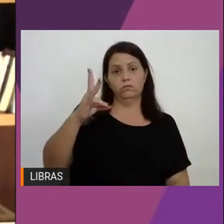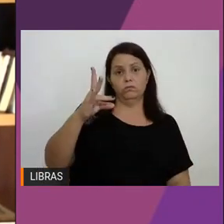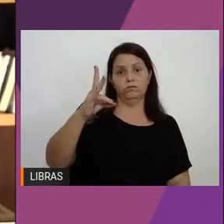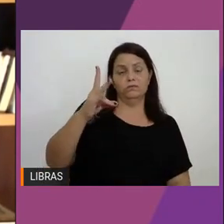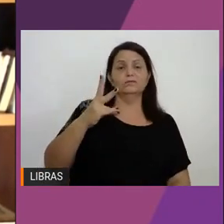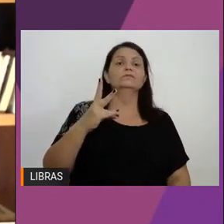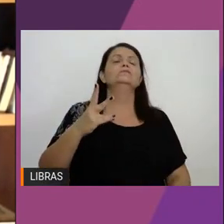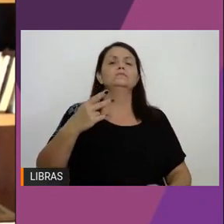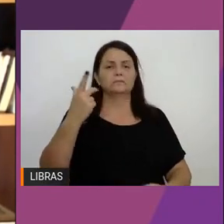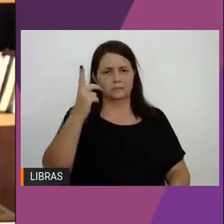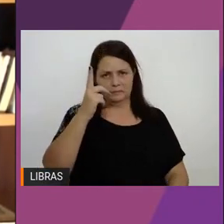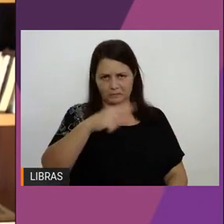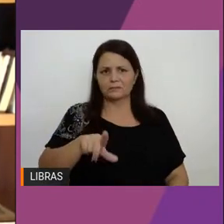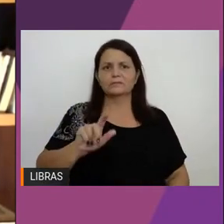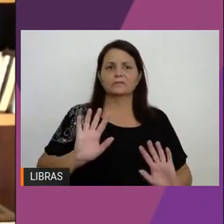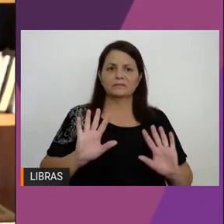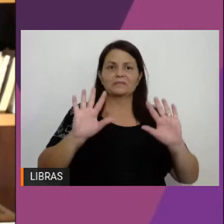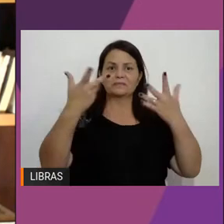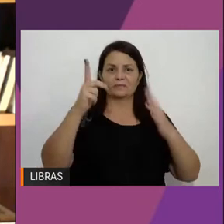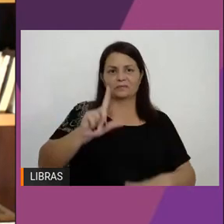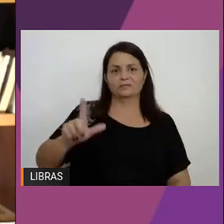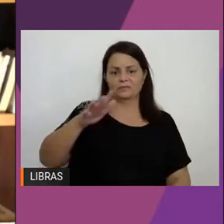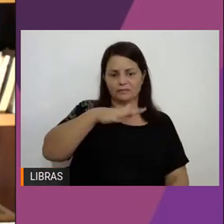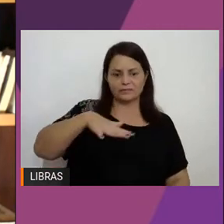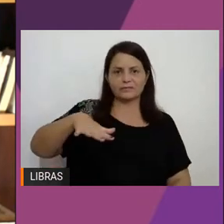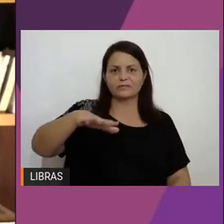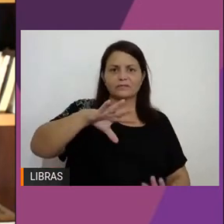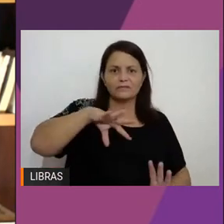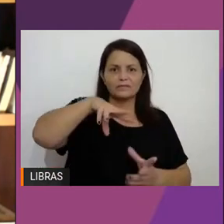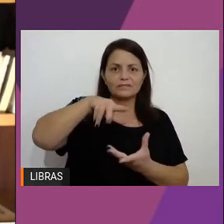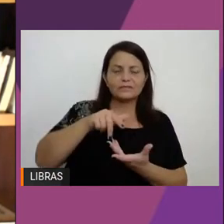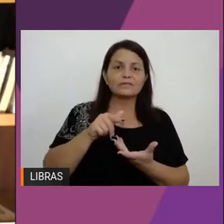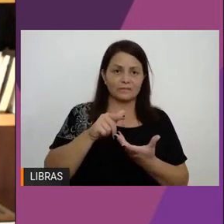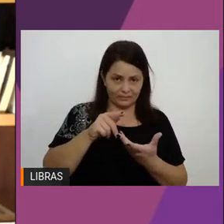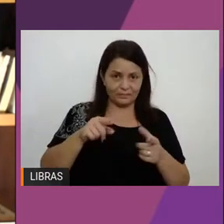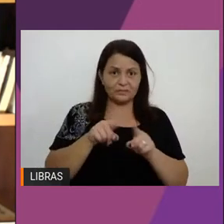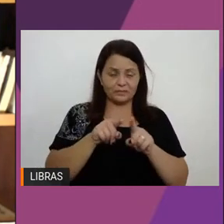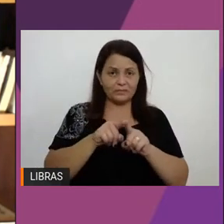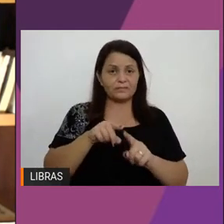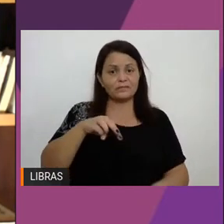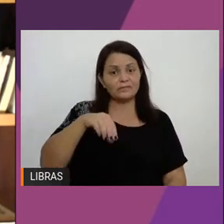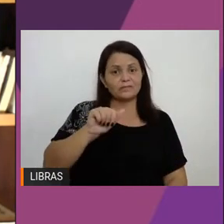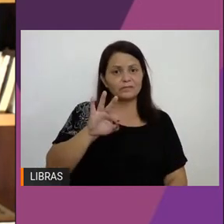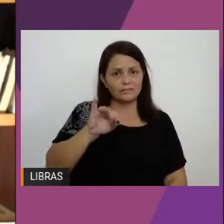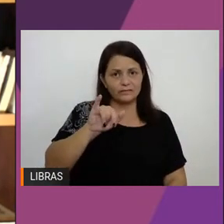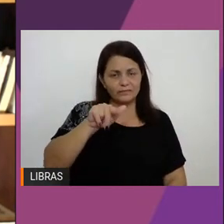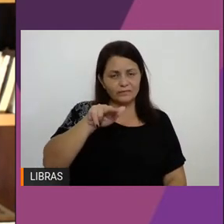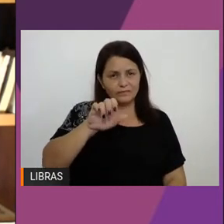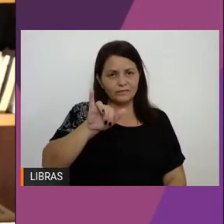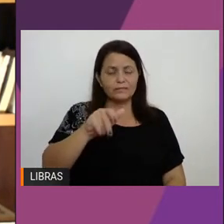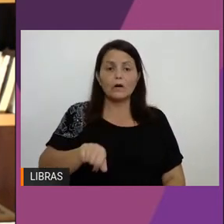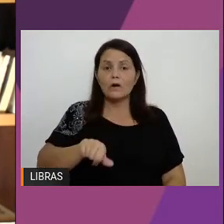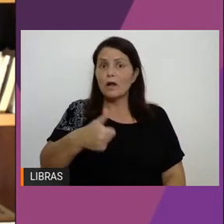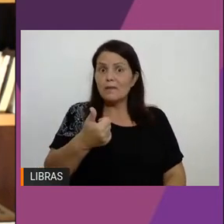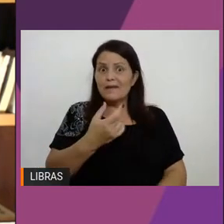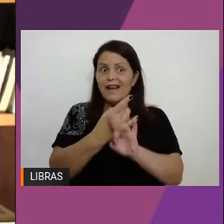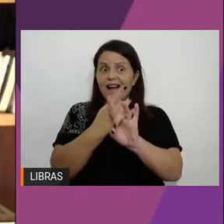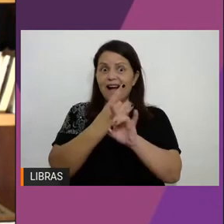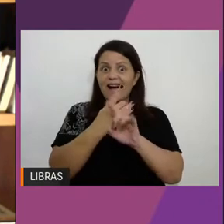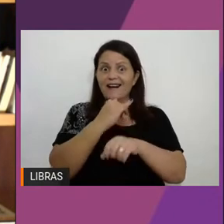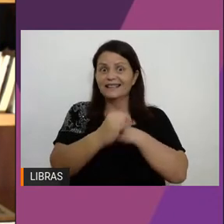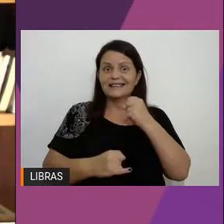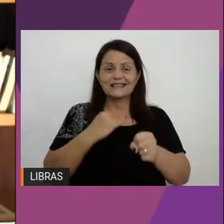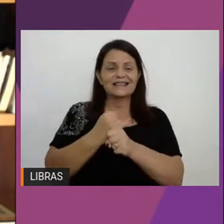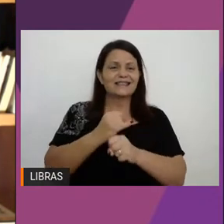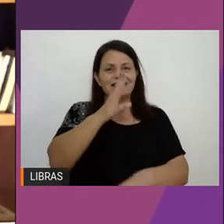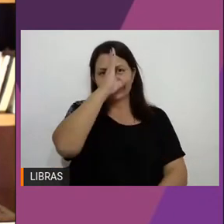Edição terceira edição da festa literária internacional da Mantiqueira EA primeira 100% virtual gratuita